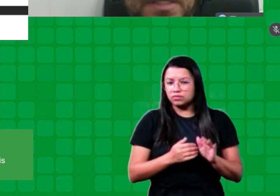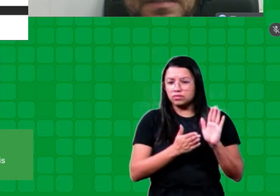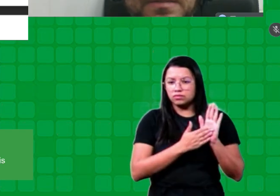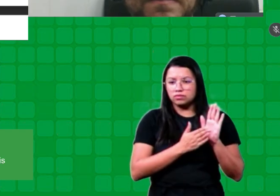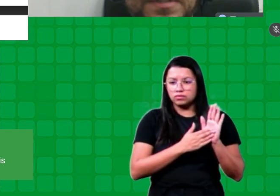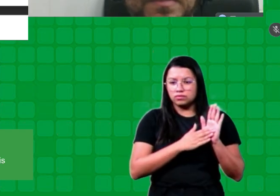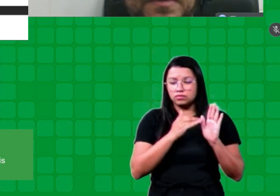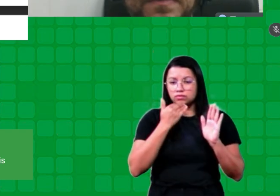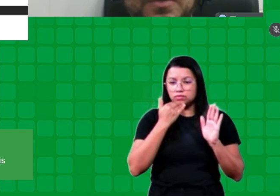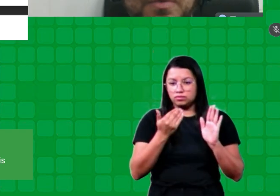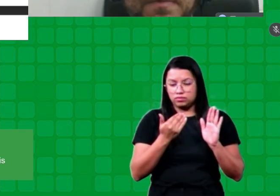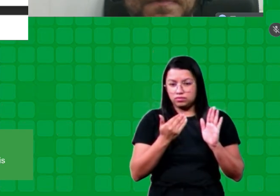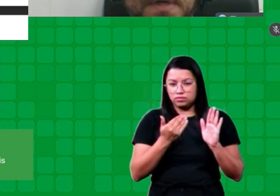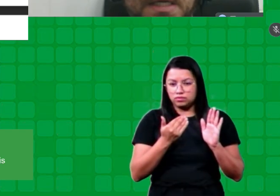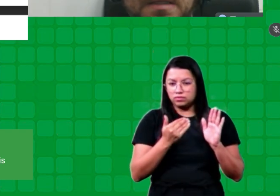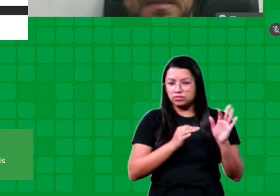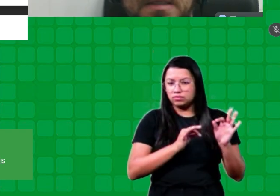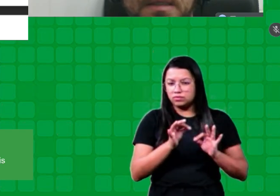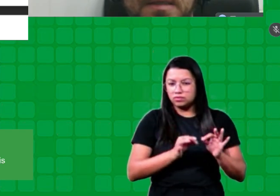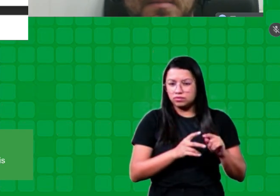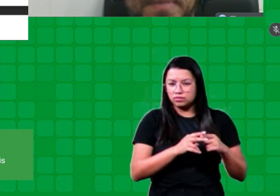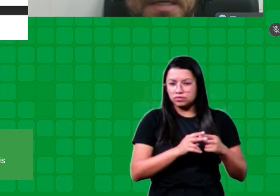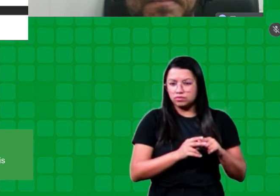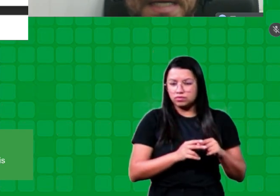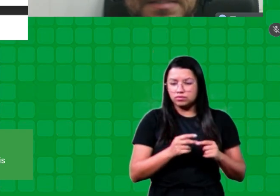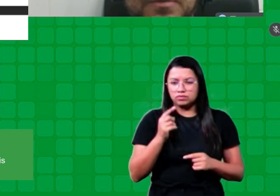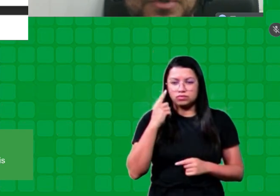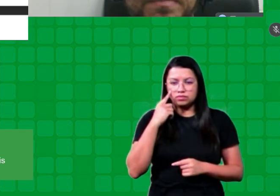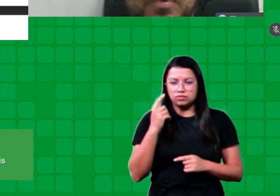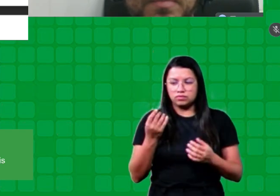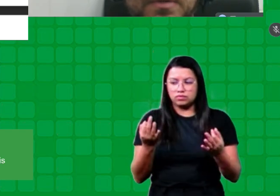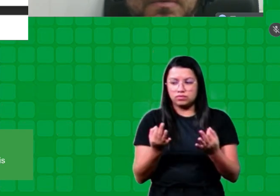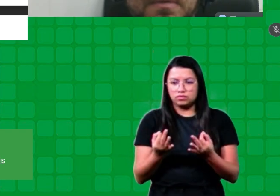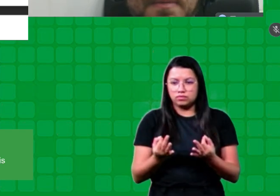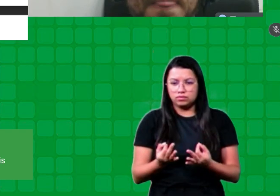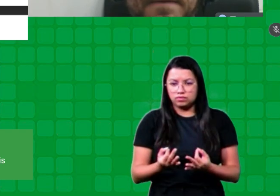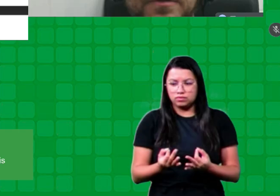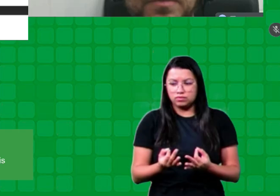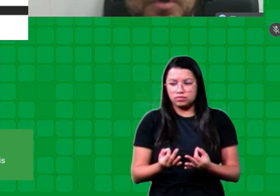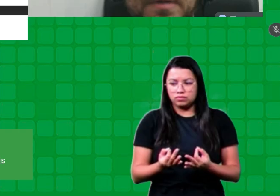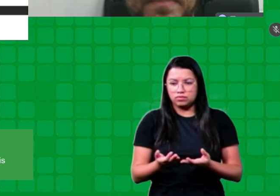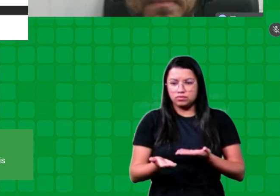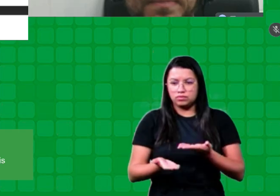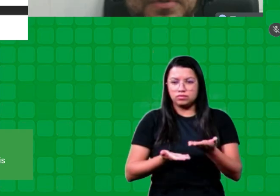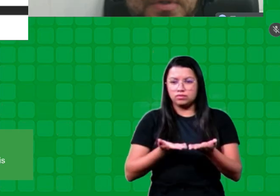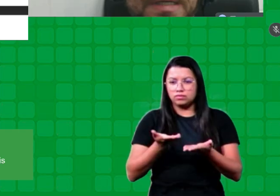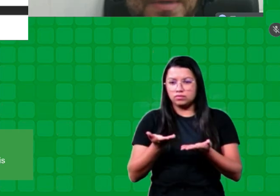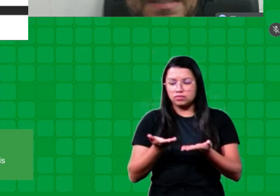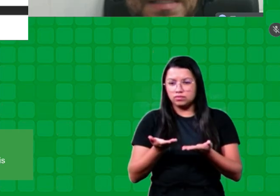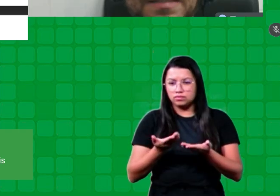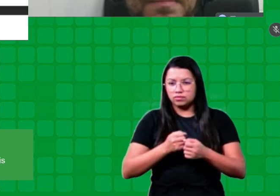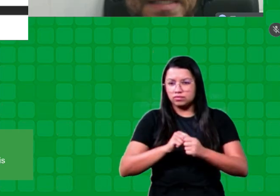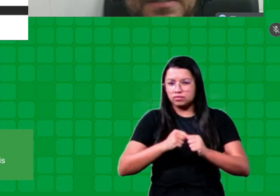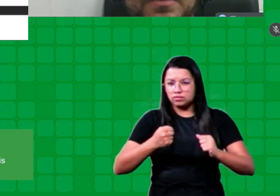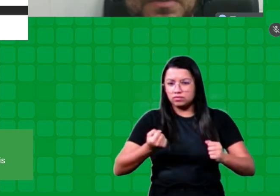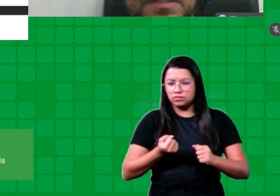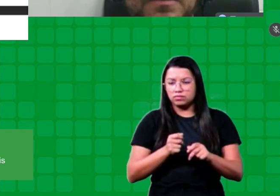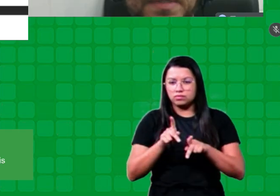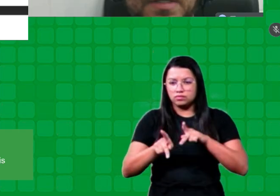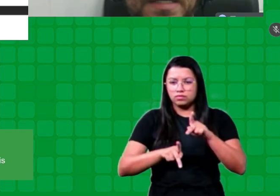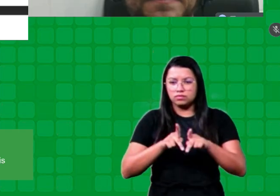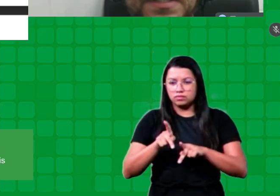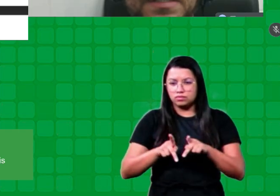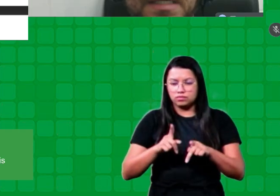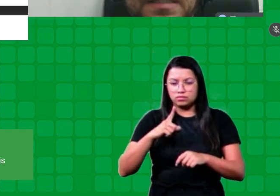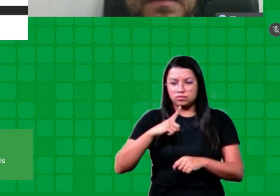de reformulação visa aperfeiçoar a oferta para ampliação de público, de modo a proporcionar o acesso a mais